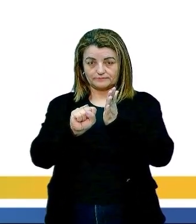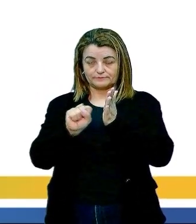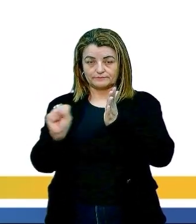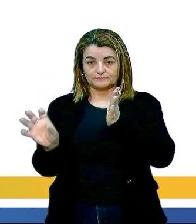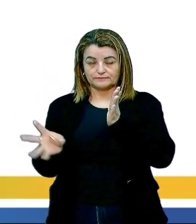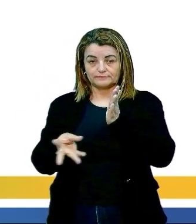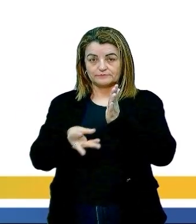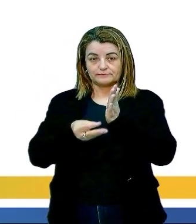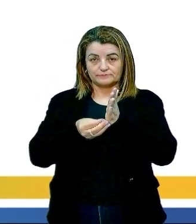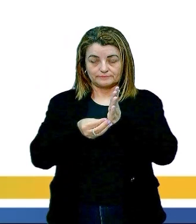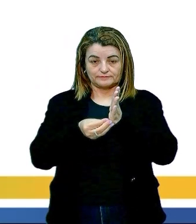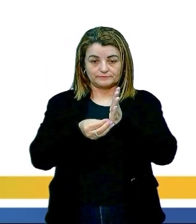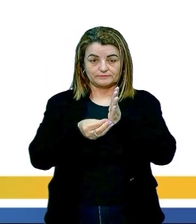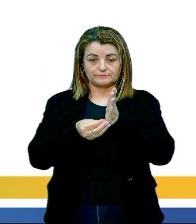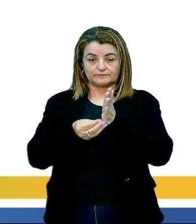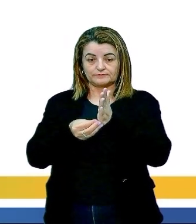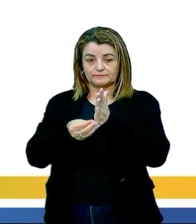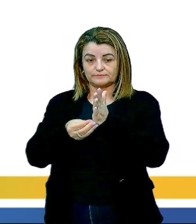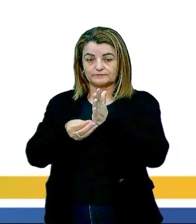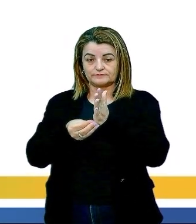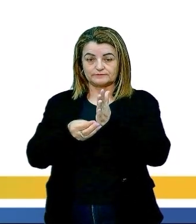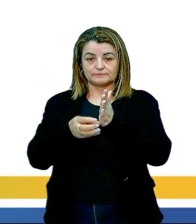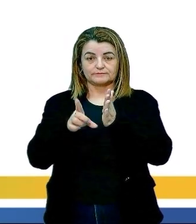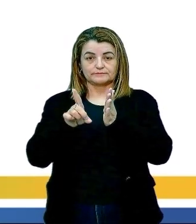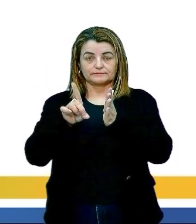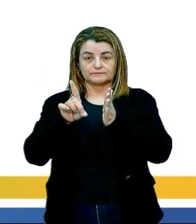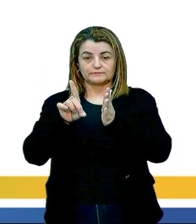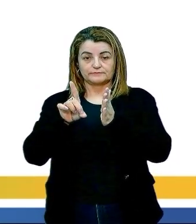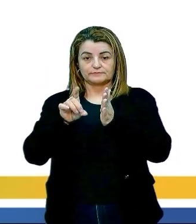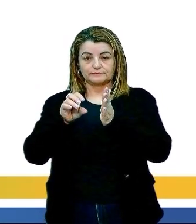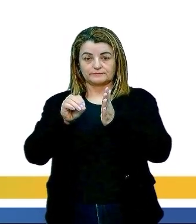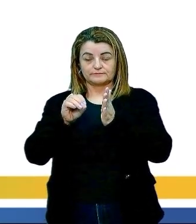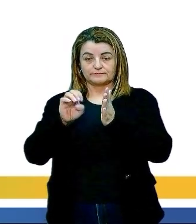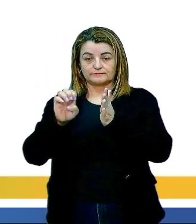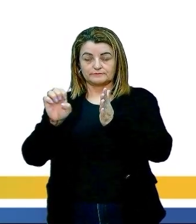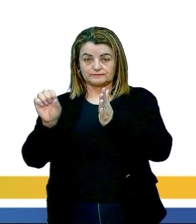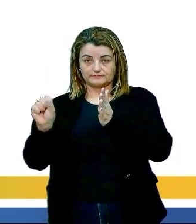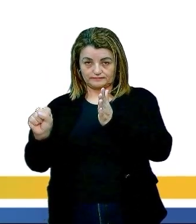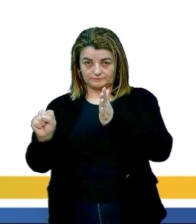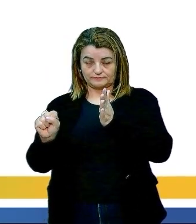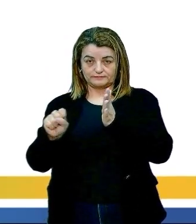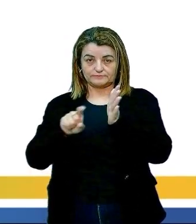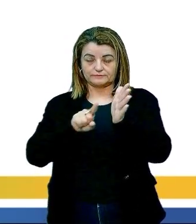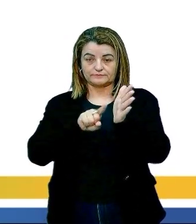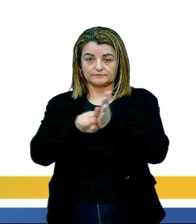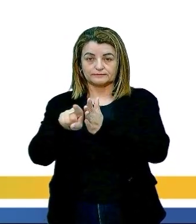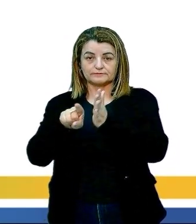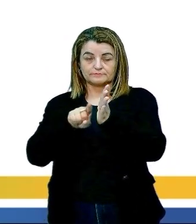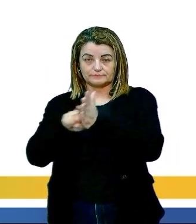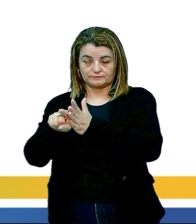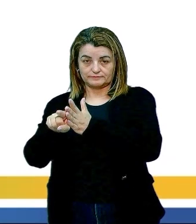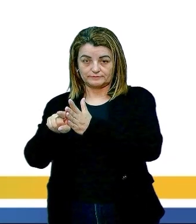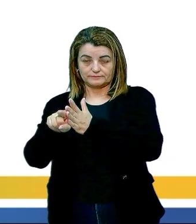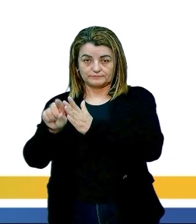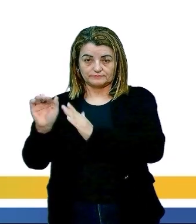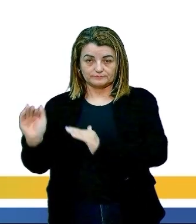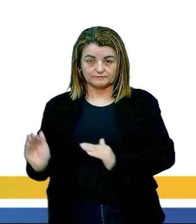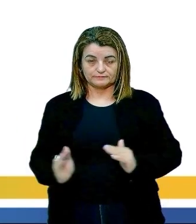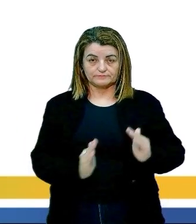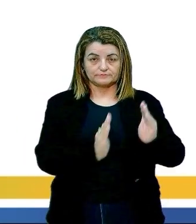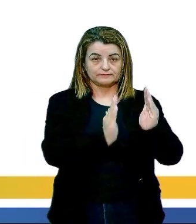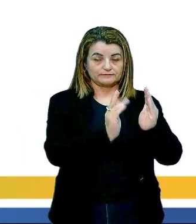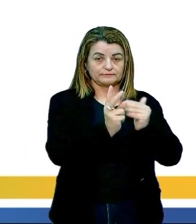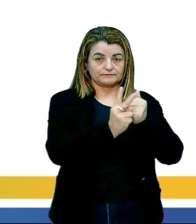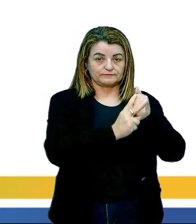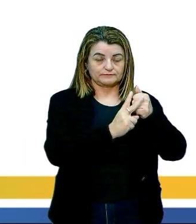e vamos colocar o does, ok? Como eu falei para vocês, para fazer uma pergunta, vai começar com o verbo